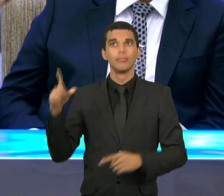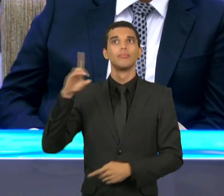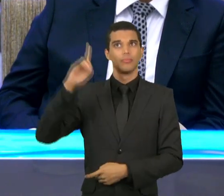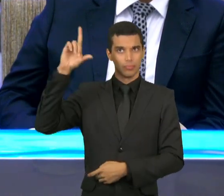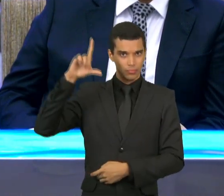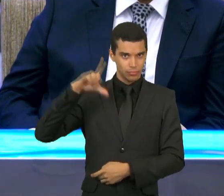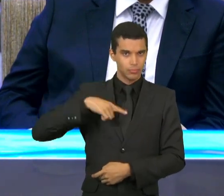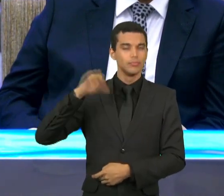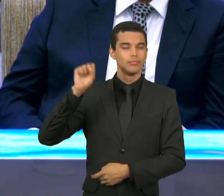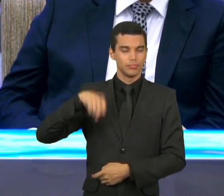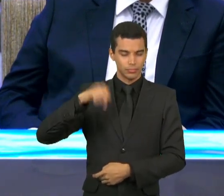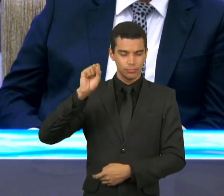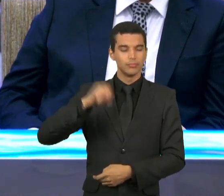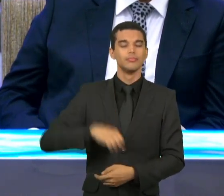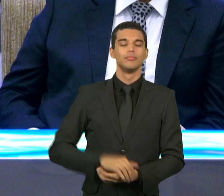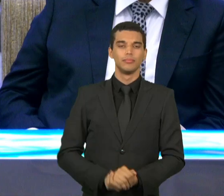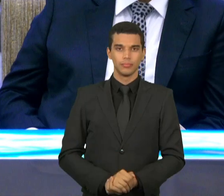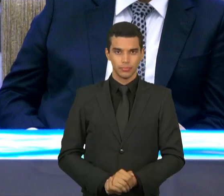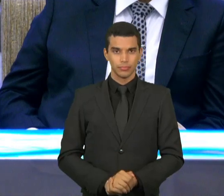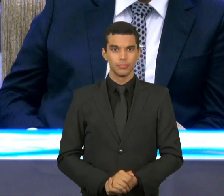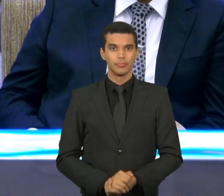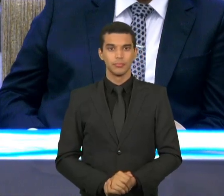você.